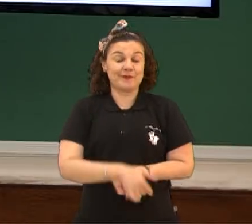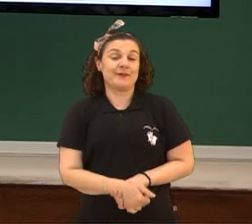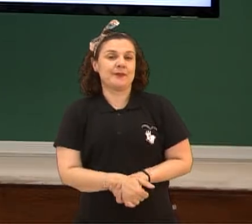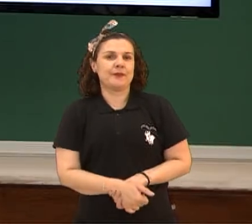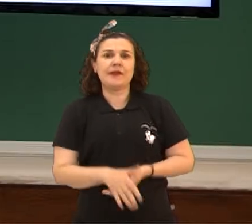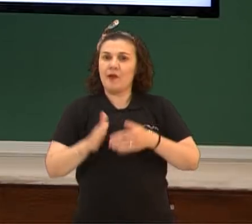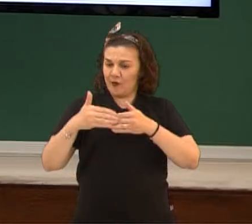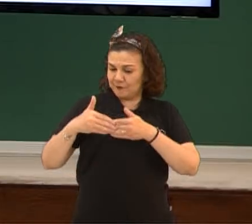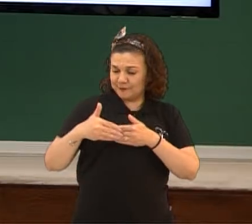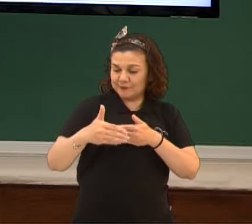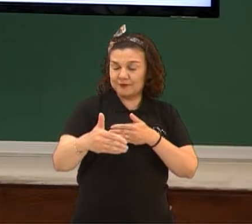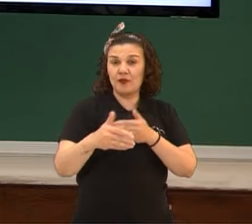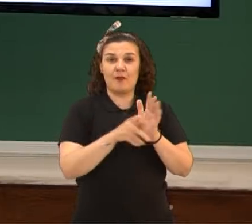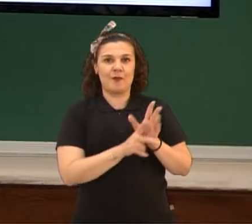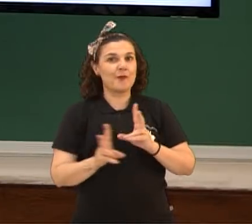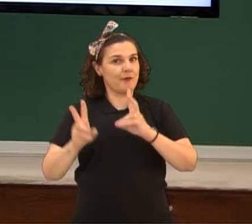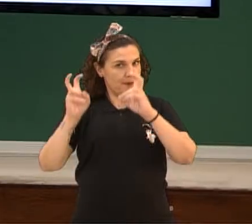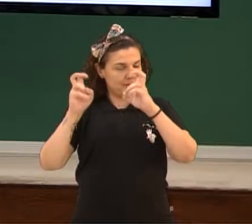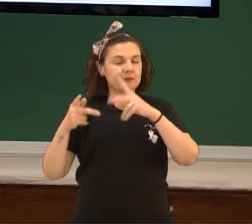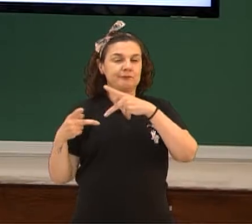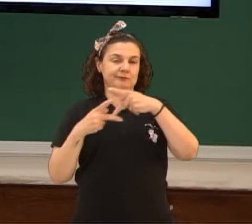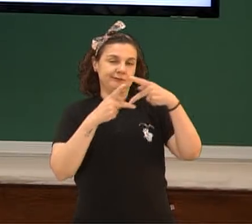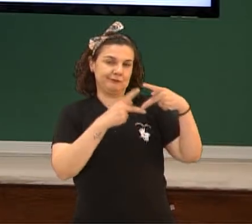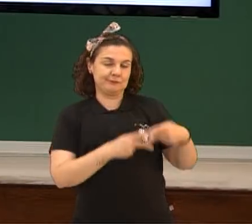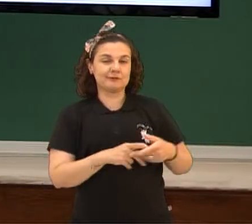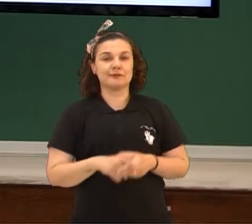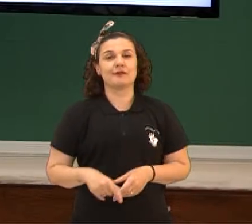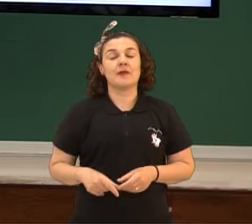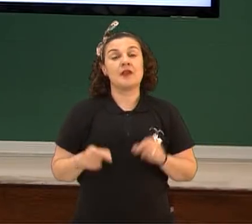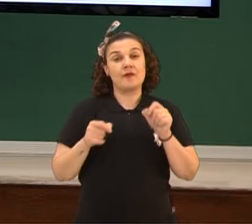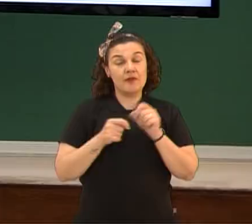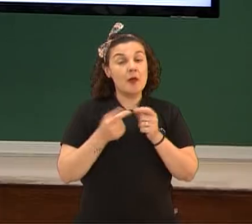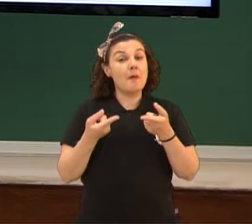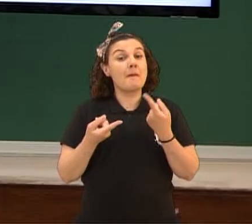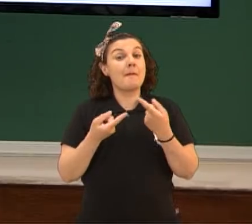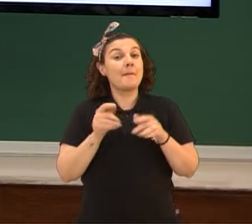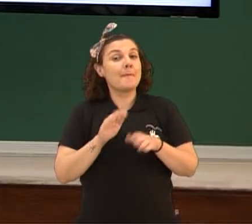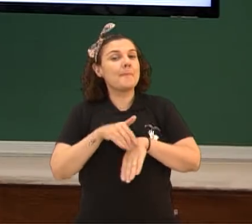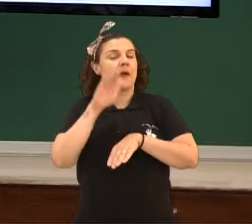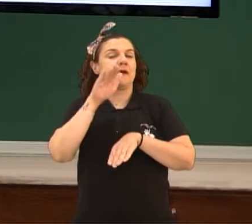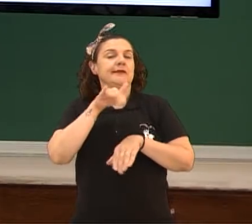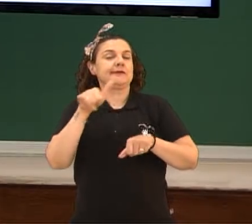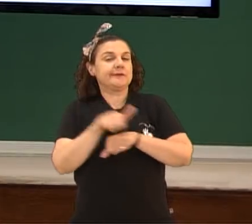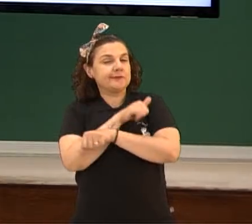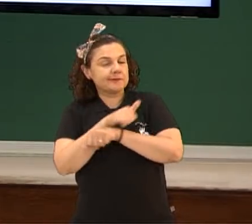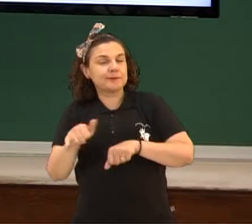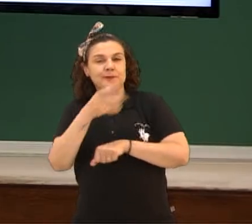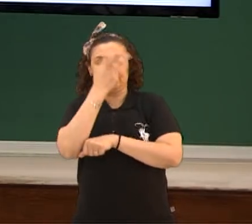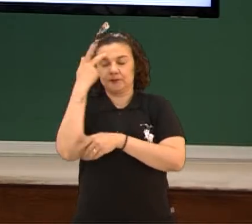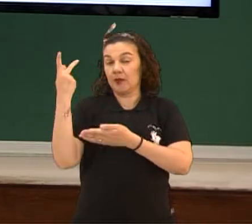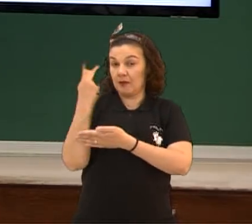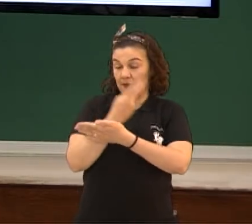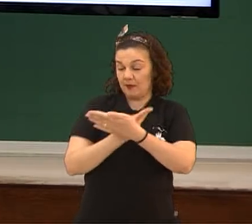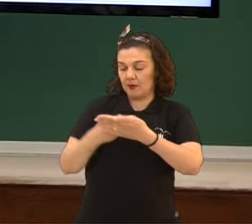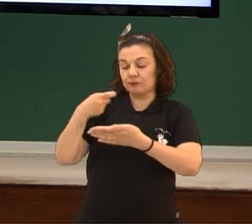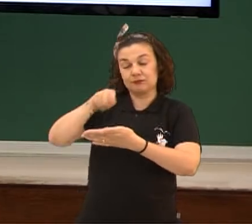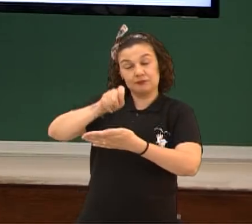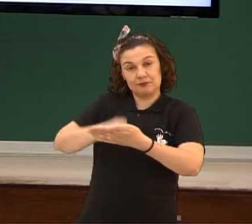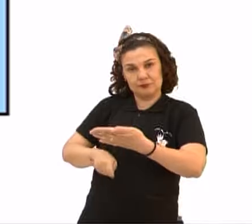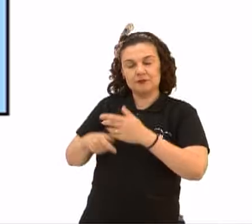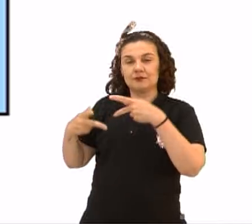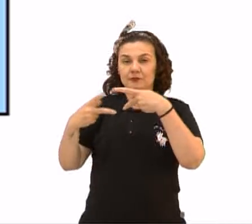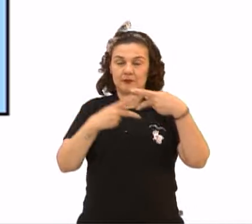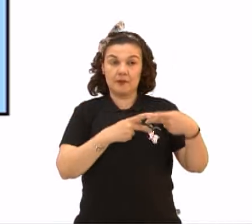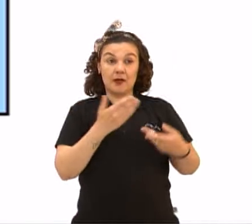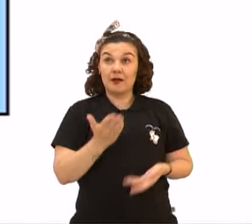vamos dar continuidade ao tema sobre histórias em quadrinhos, colocando mais alguns recursos utilizados pelos quadrinistas, né, dentro dos quadrinhos.